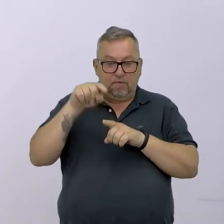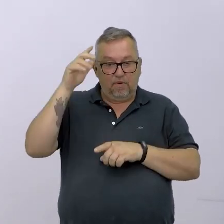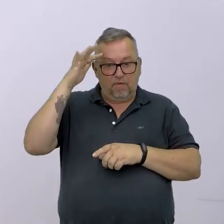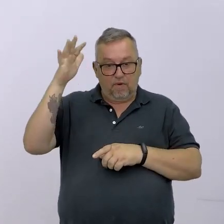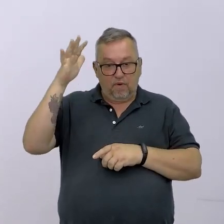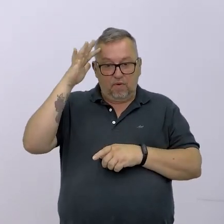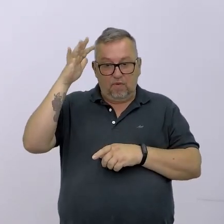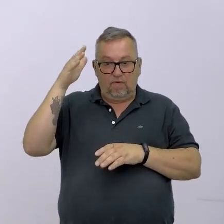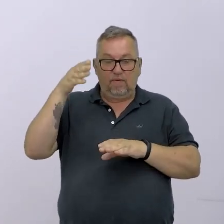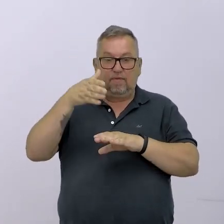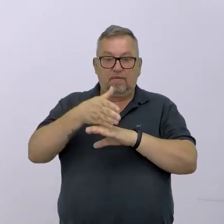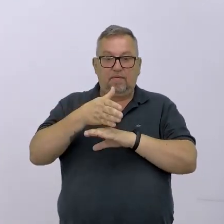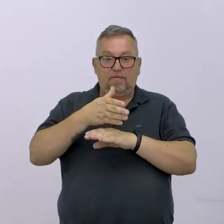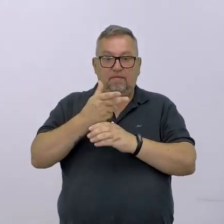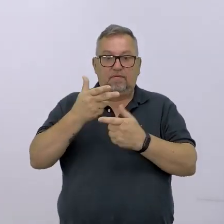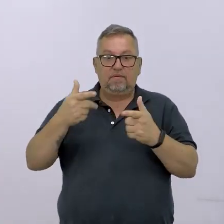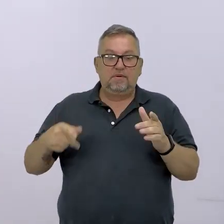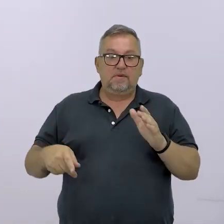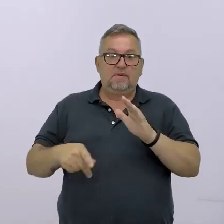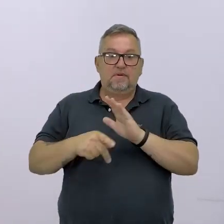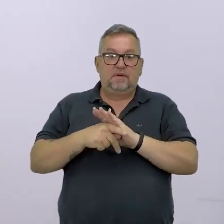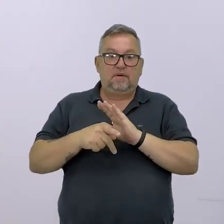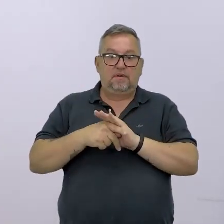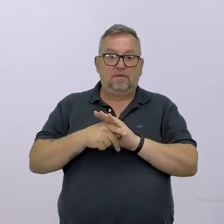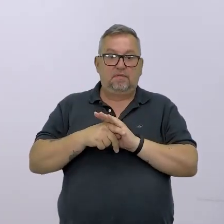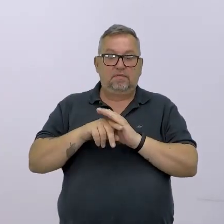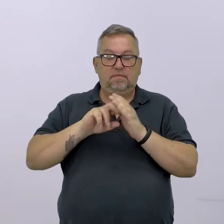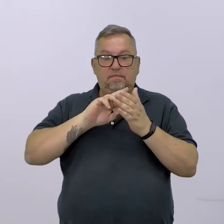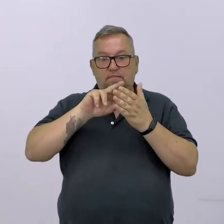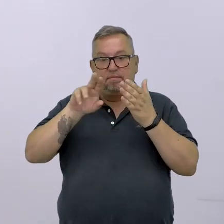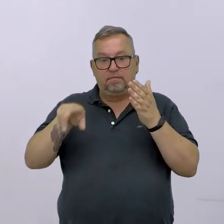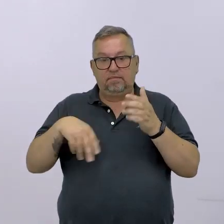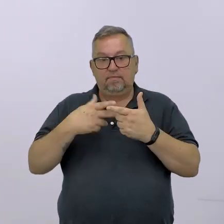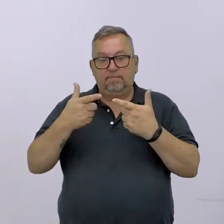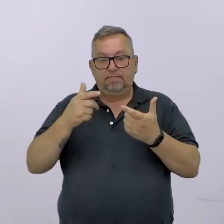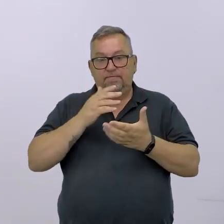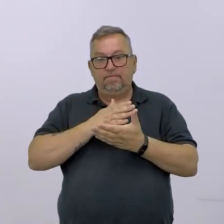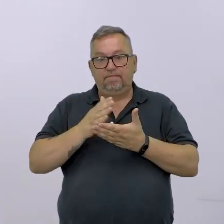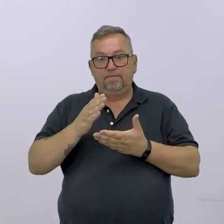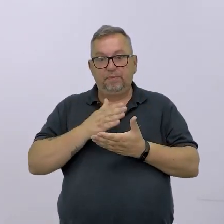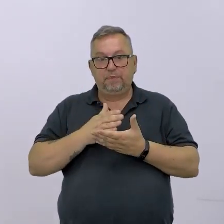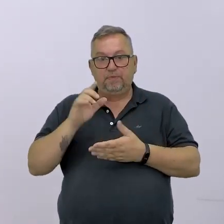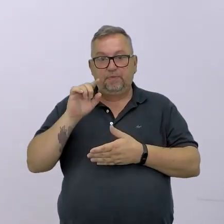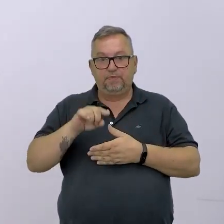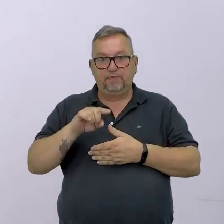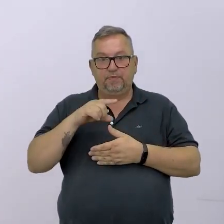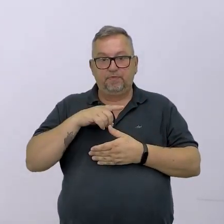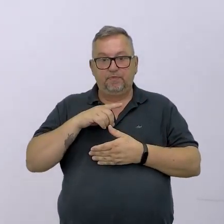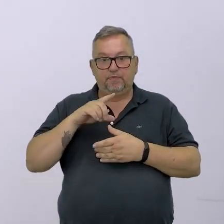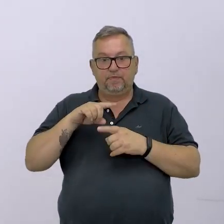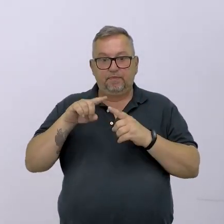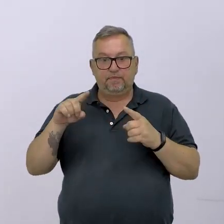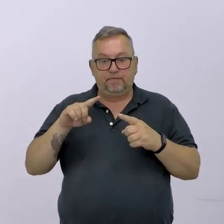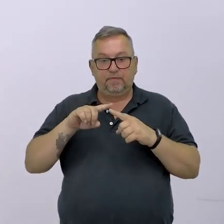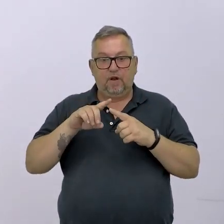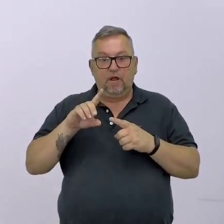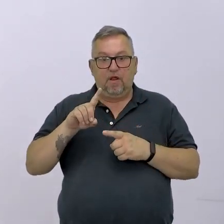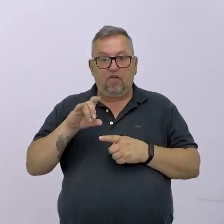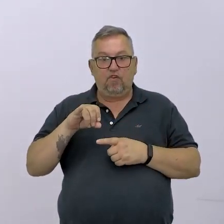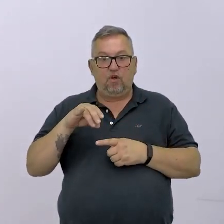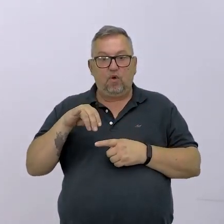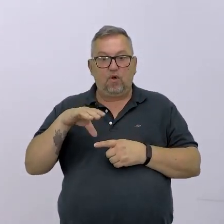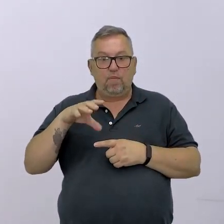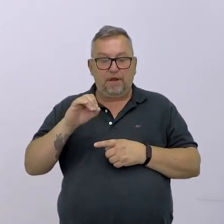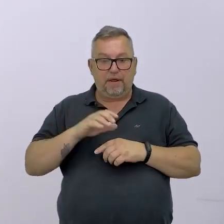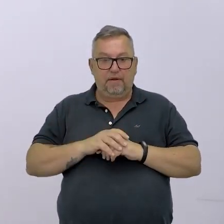entra em grandes embates, em grandes dilemas a partir dessa dicotomia, se eu posso dizer, né? Porque